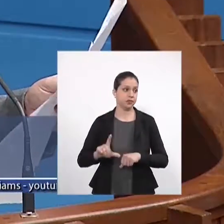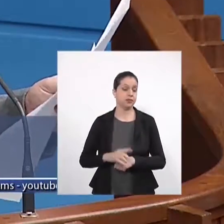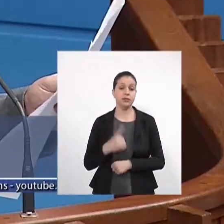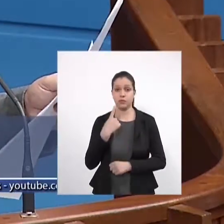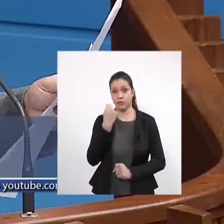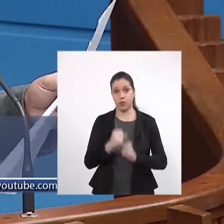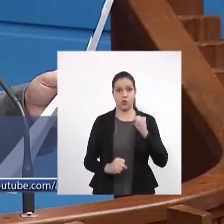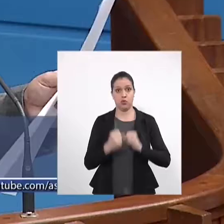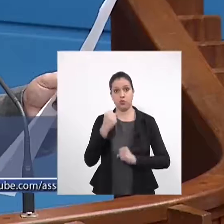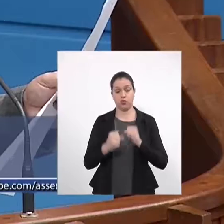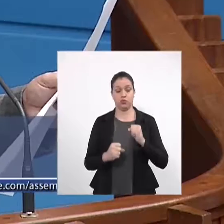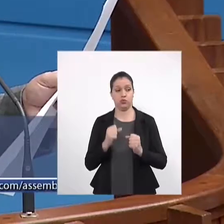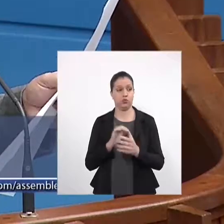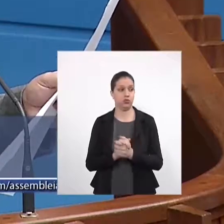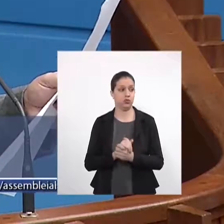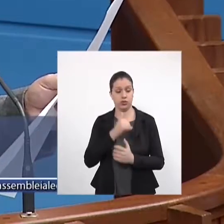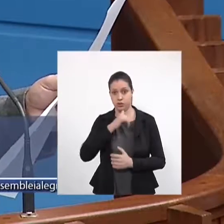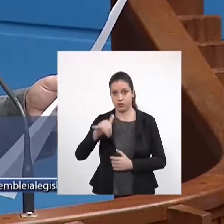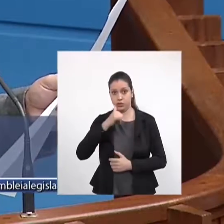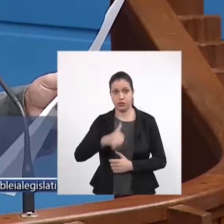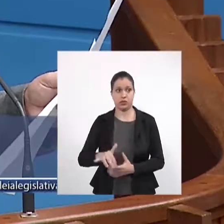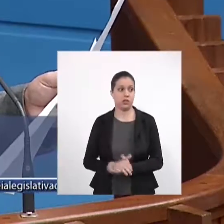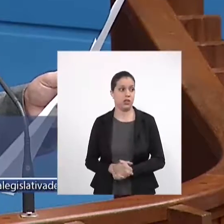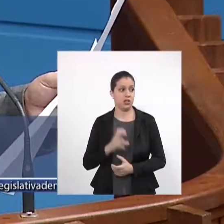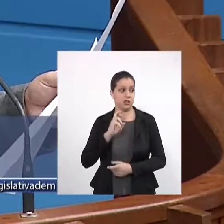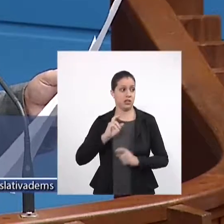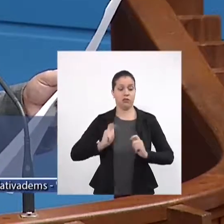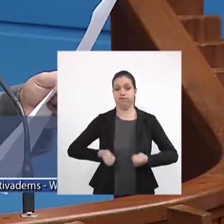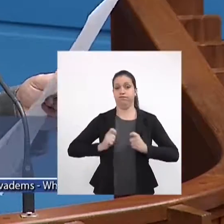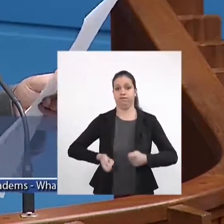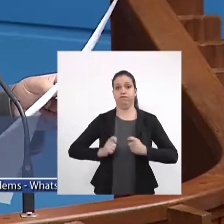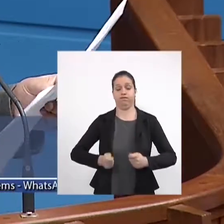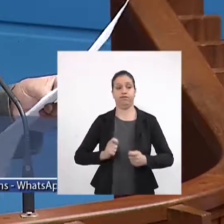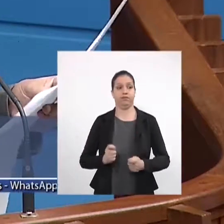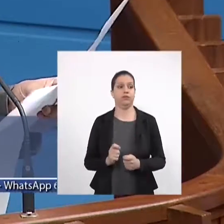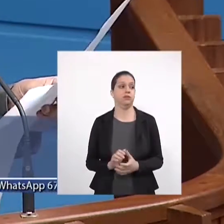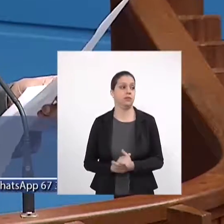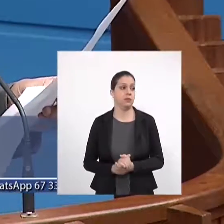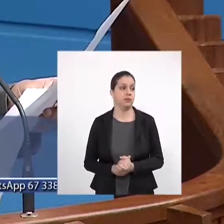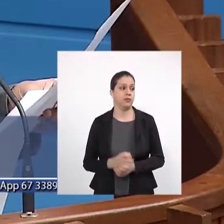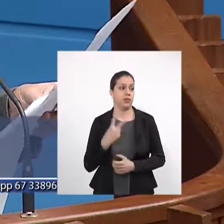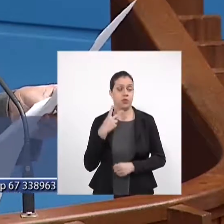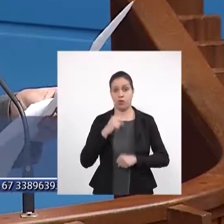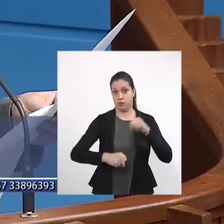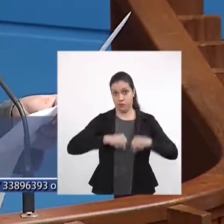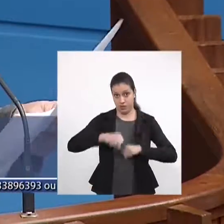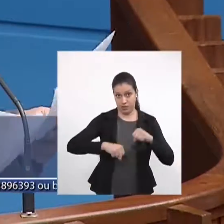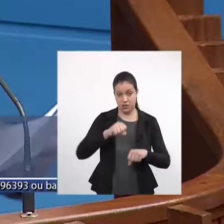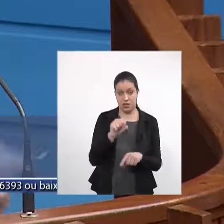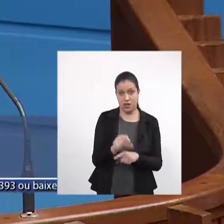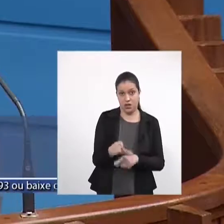usina velha, 5 charretes de aluguel, 2 bicicletarias de aluguel e